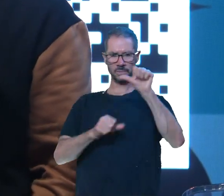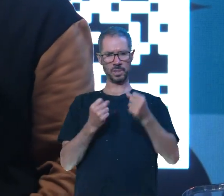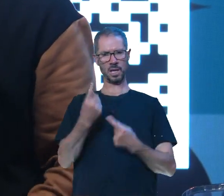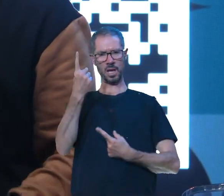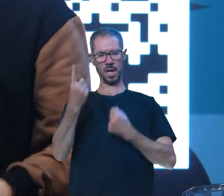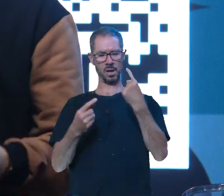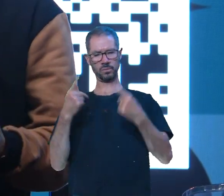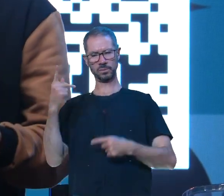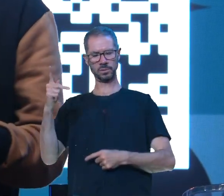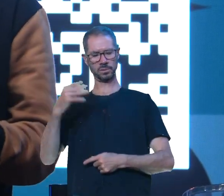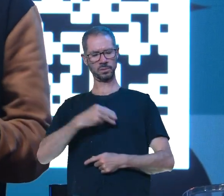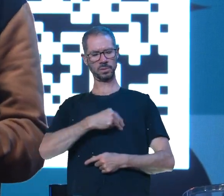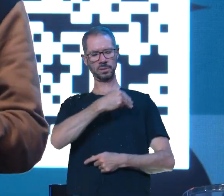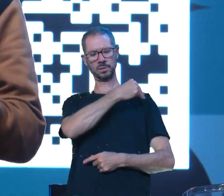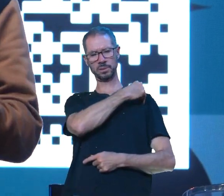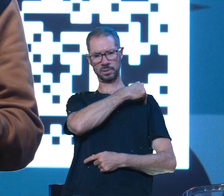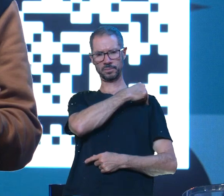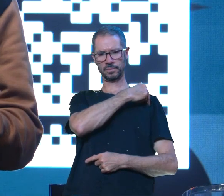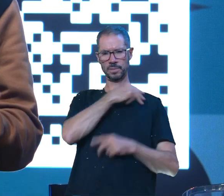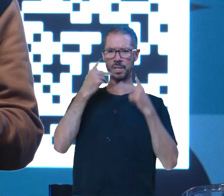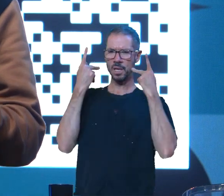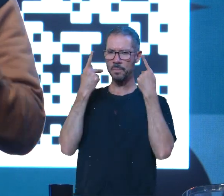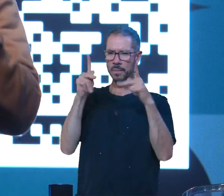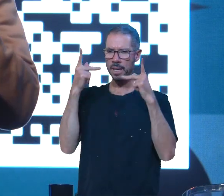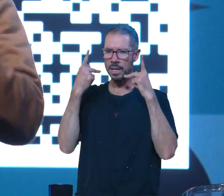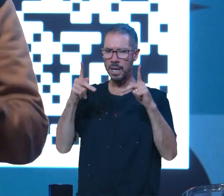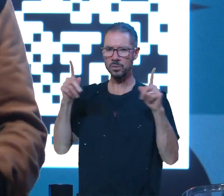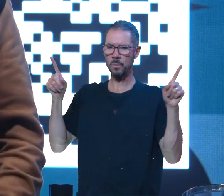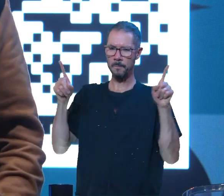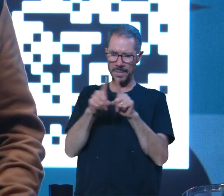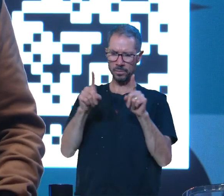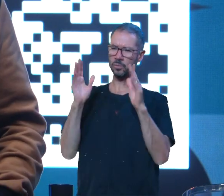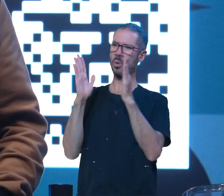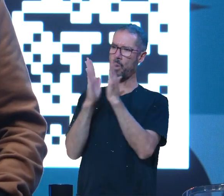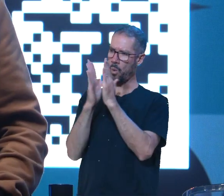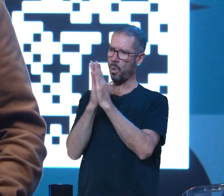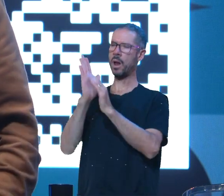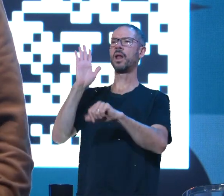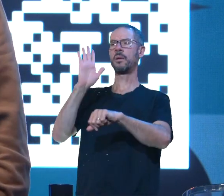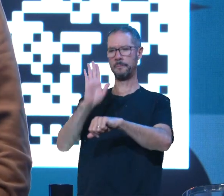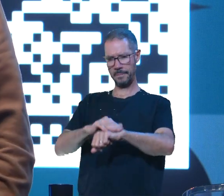ministério. Ele disse que ele teria pregado menos e orado mais.